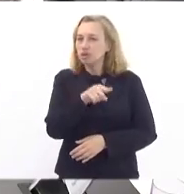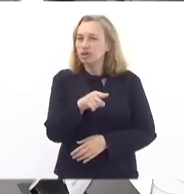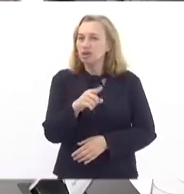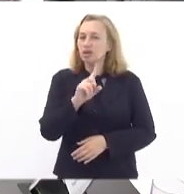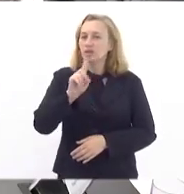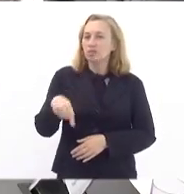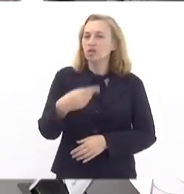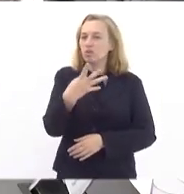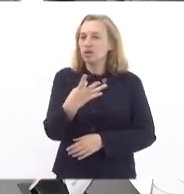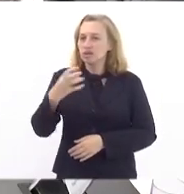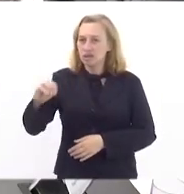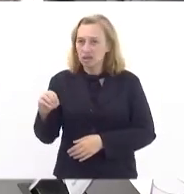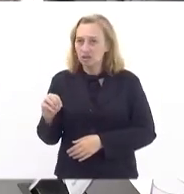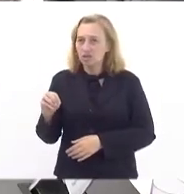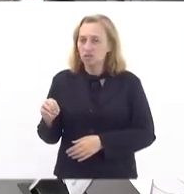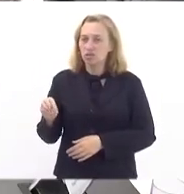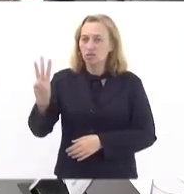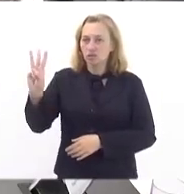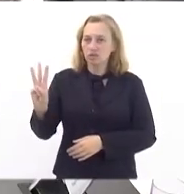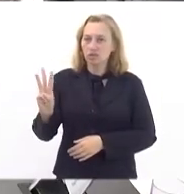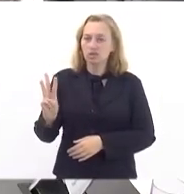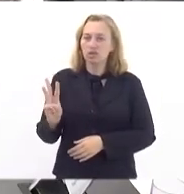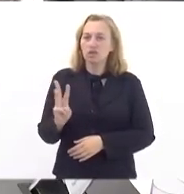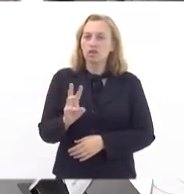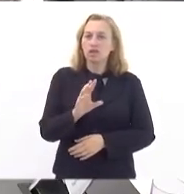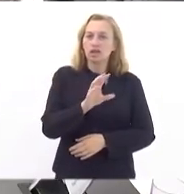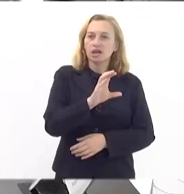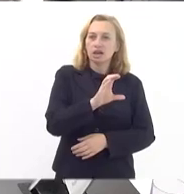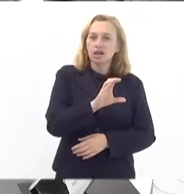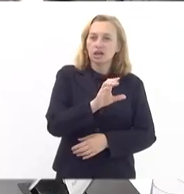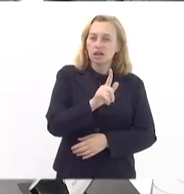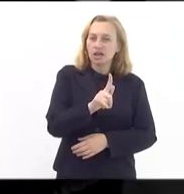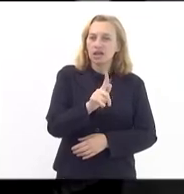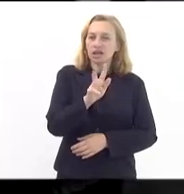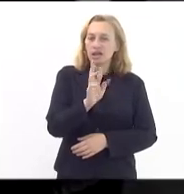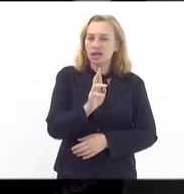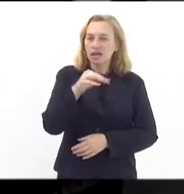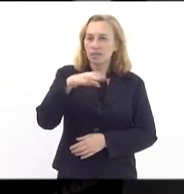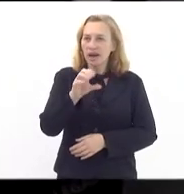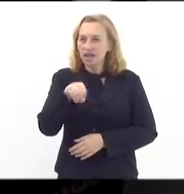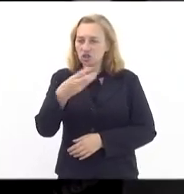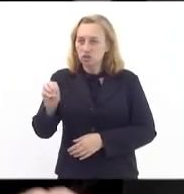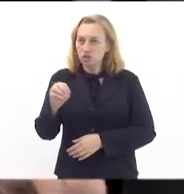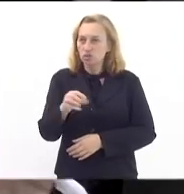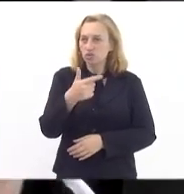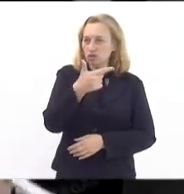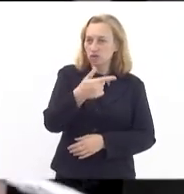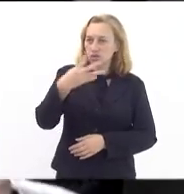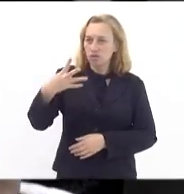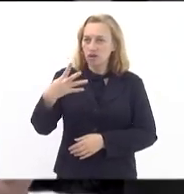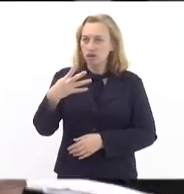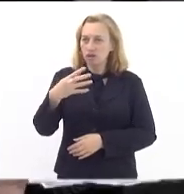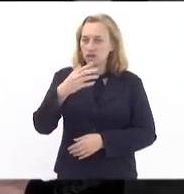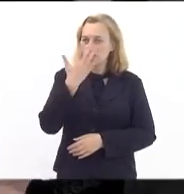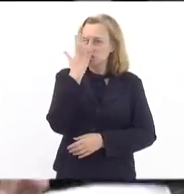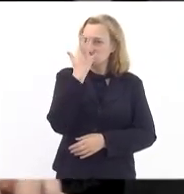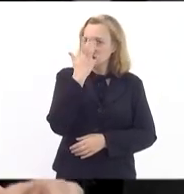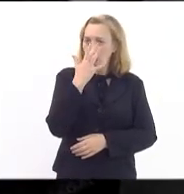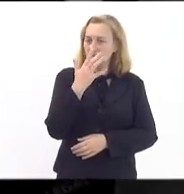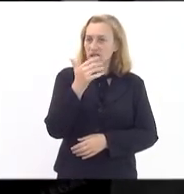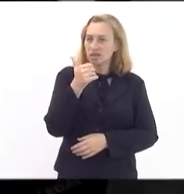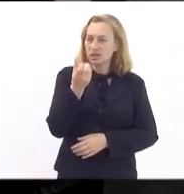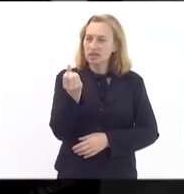4.400 volts entre 48 e Gramacho estão fazendo o dia vinte e quatro de janeiro foram roubados foram encontrados 60 metros de